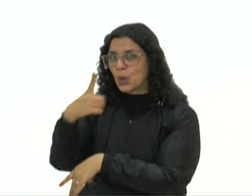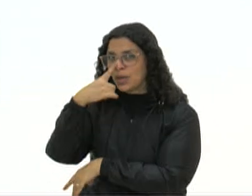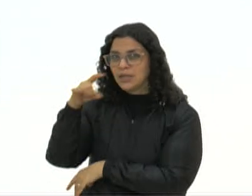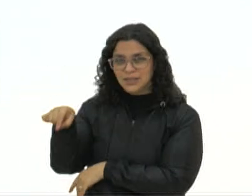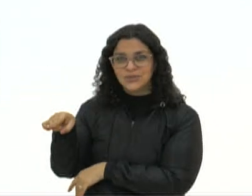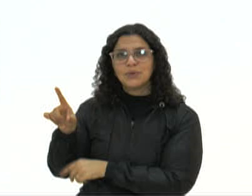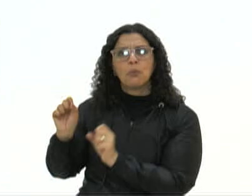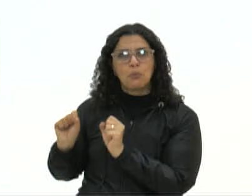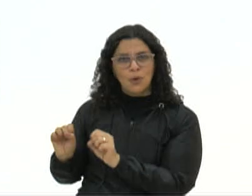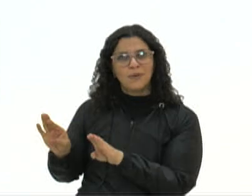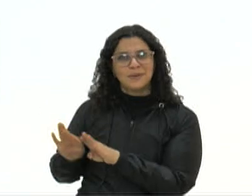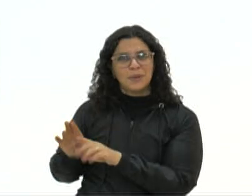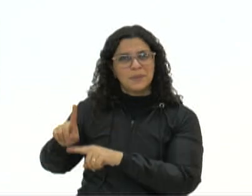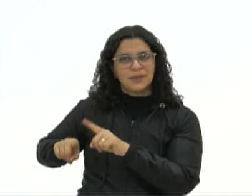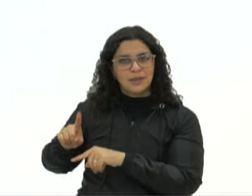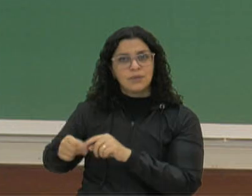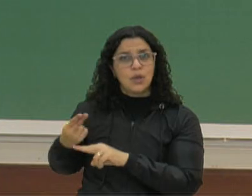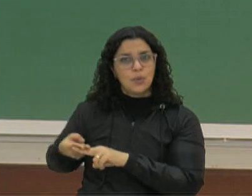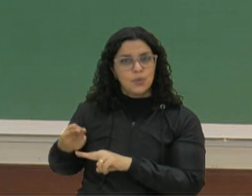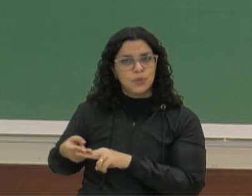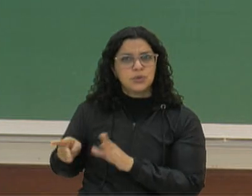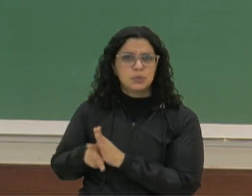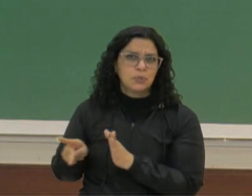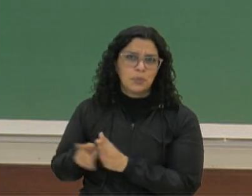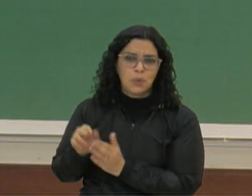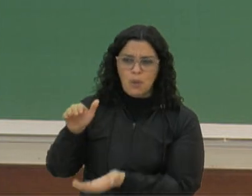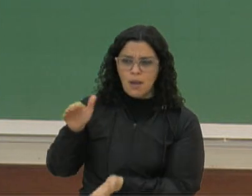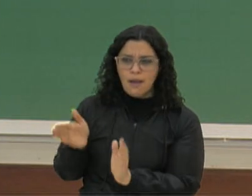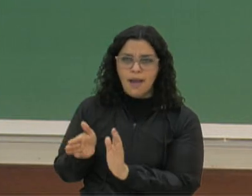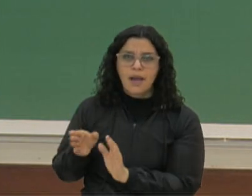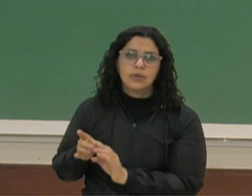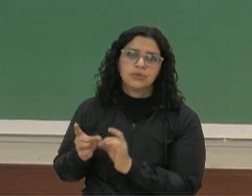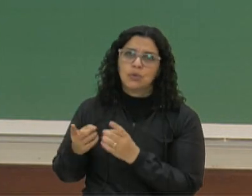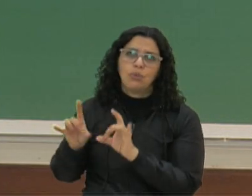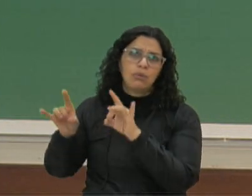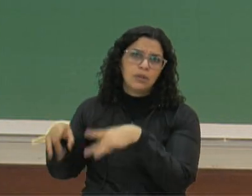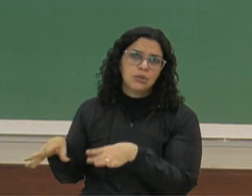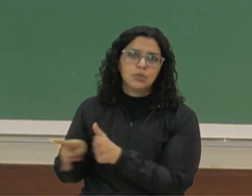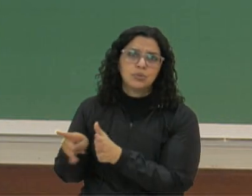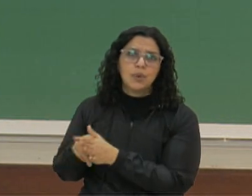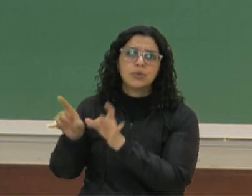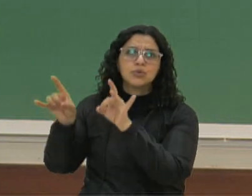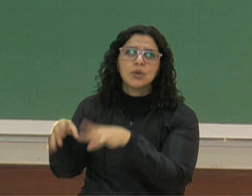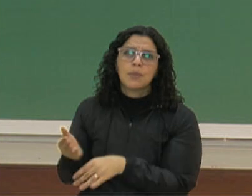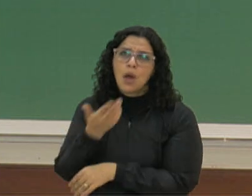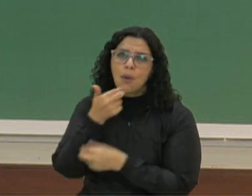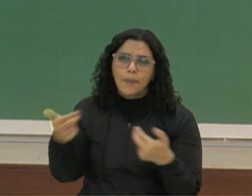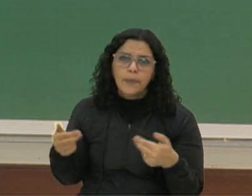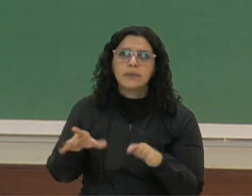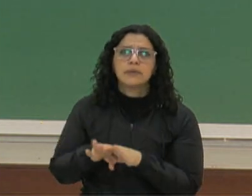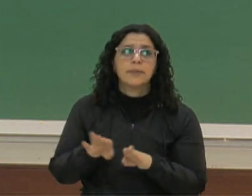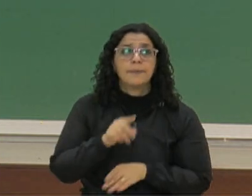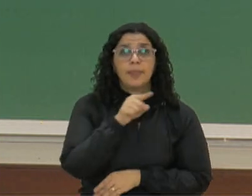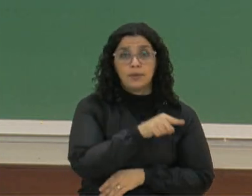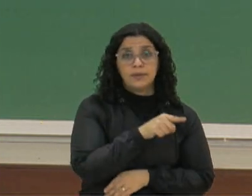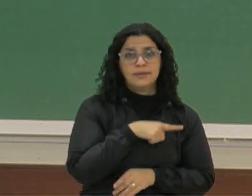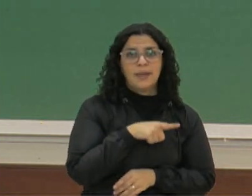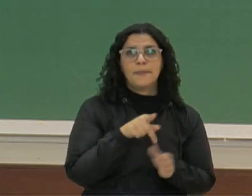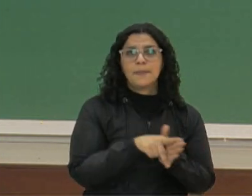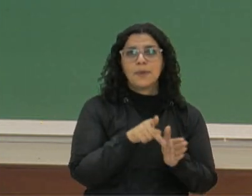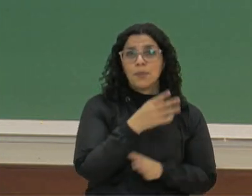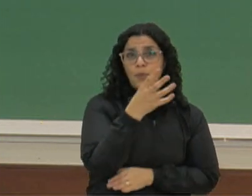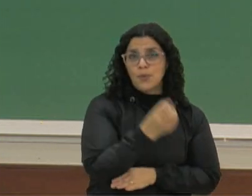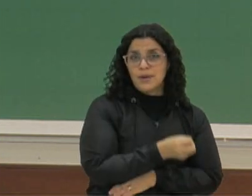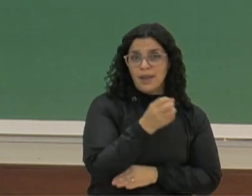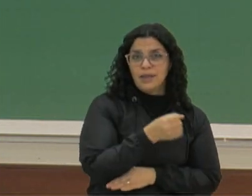depois desse produto, da embalagem ou do resto de alimento, seja qual produto esteja inserido nessa cadeia. Então nós temos a produção